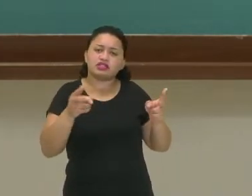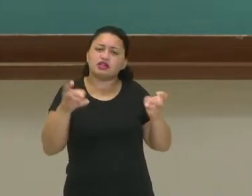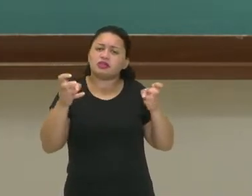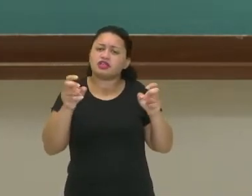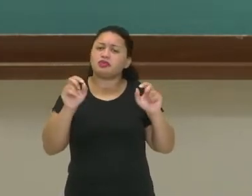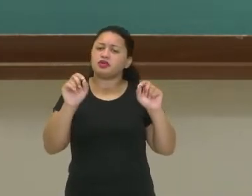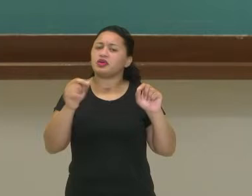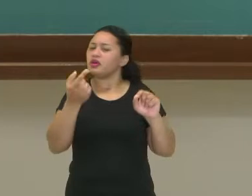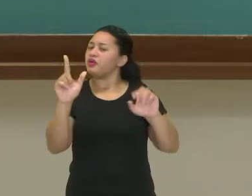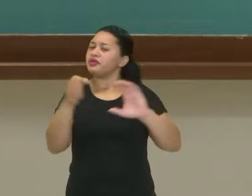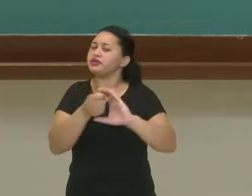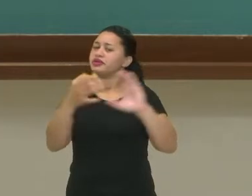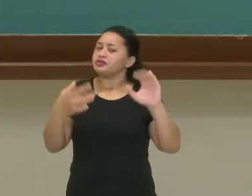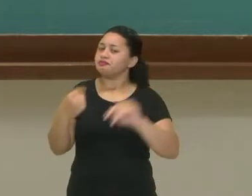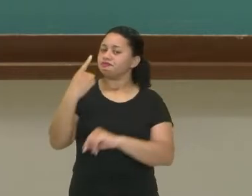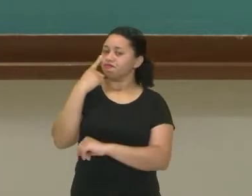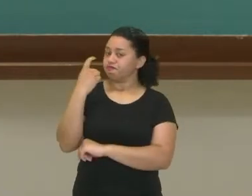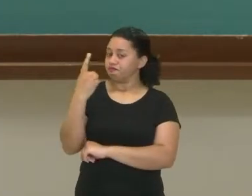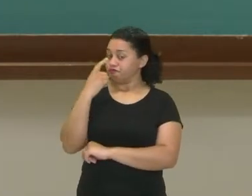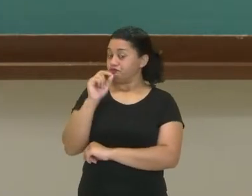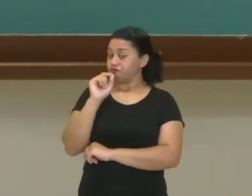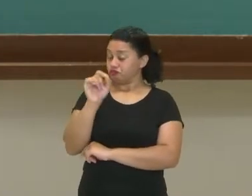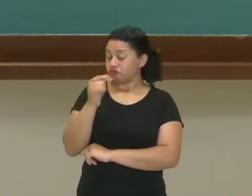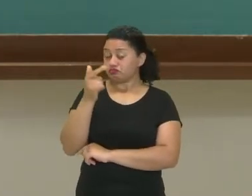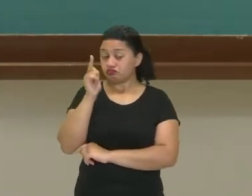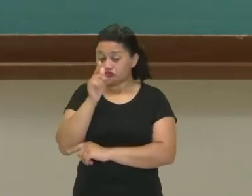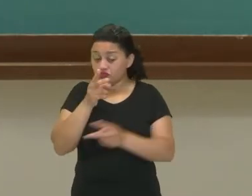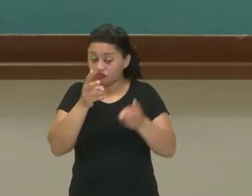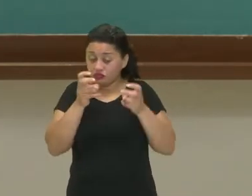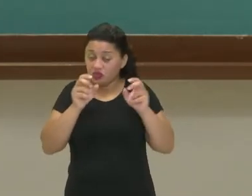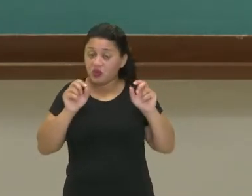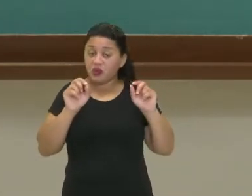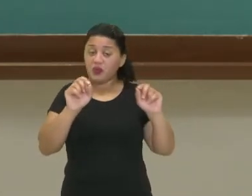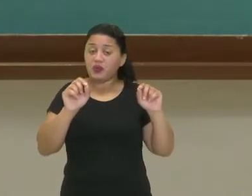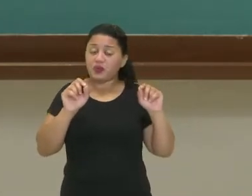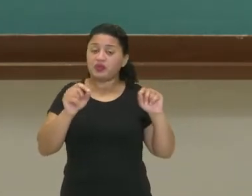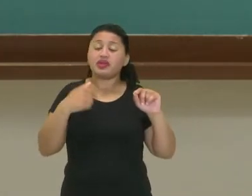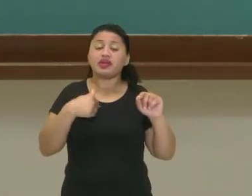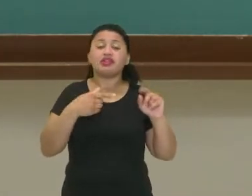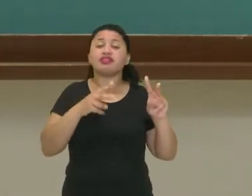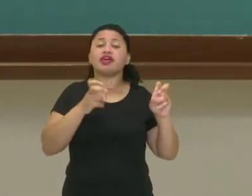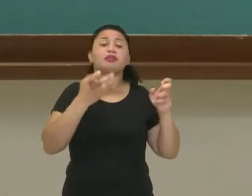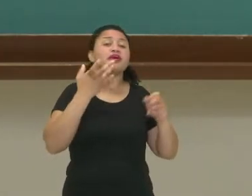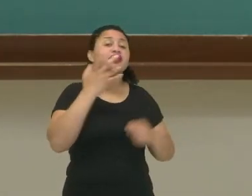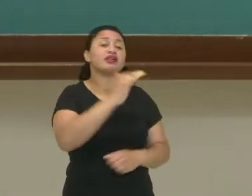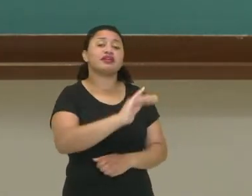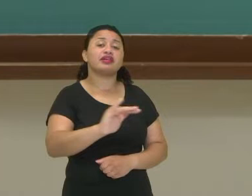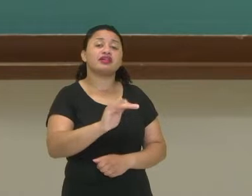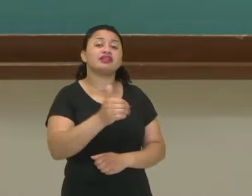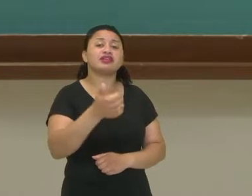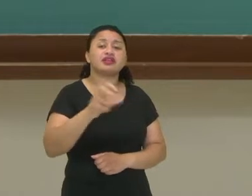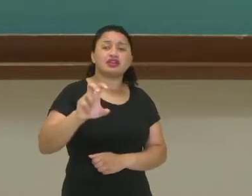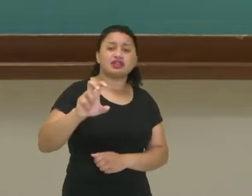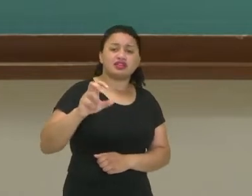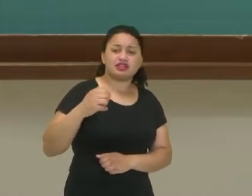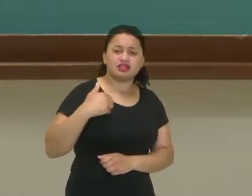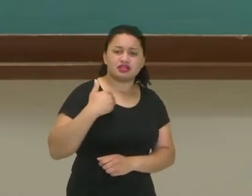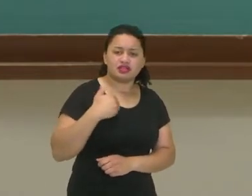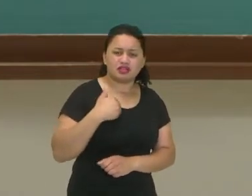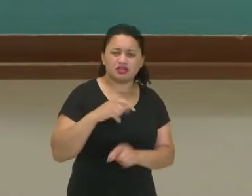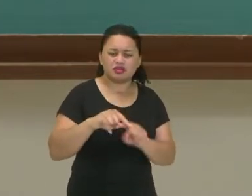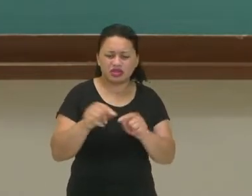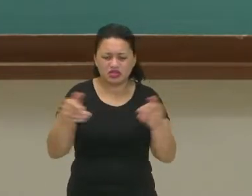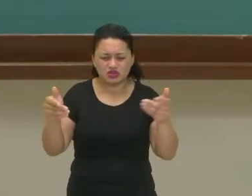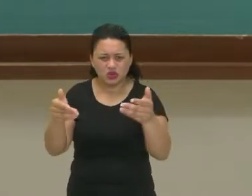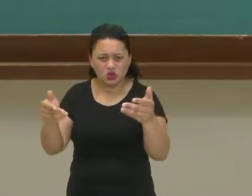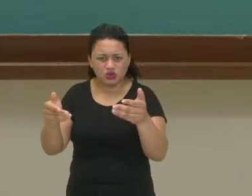outra característica interessante aqui, que deu para perceber que ela está falando de crianças de 15 anos. Hoje em dia, será que